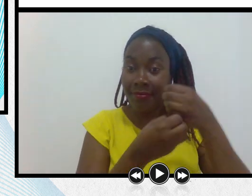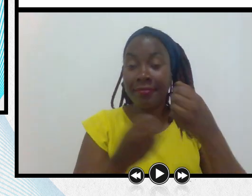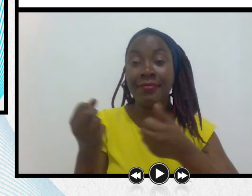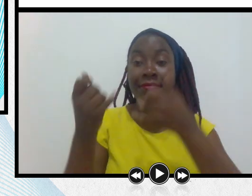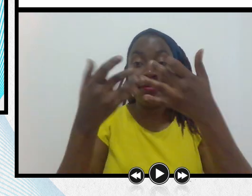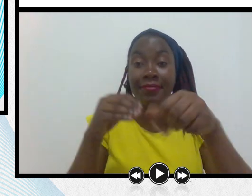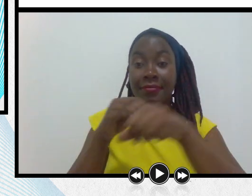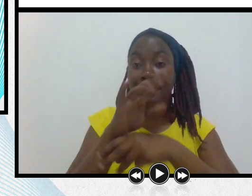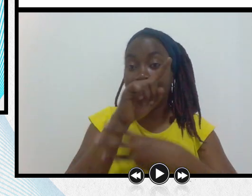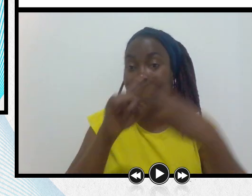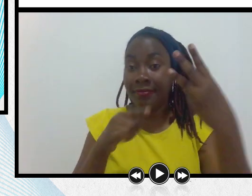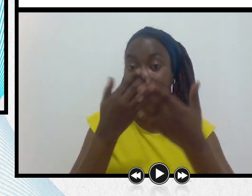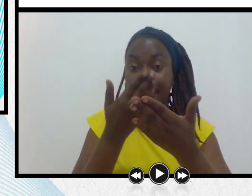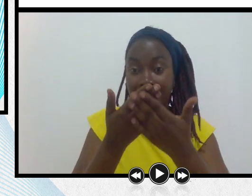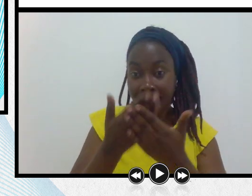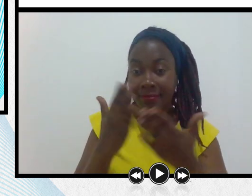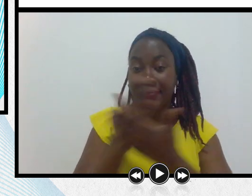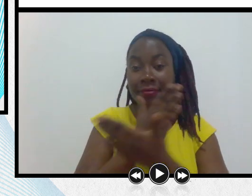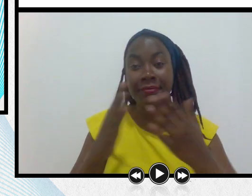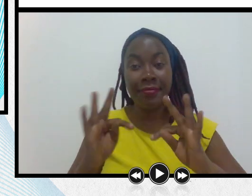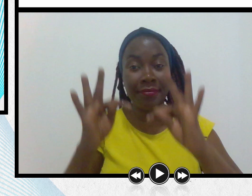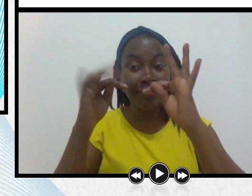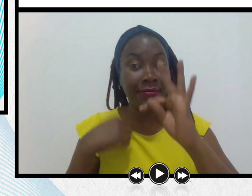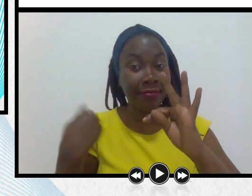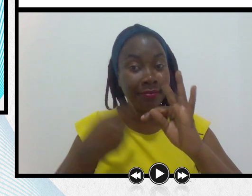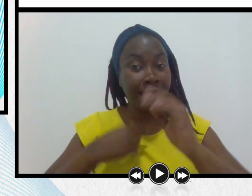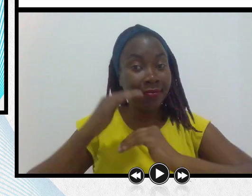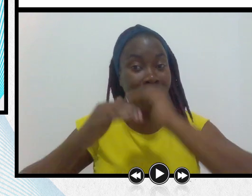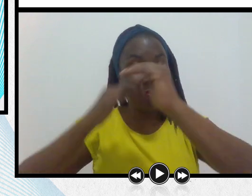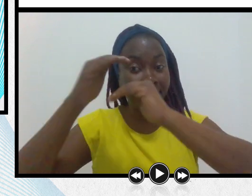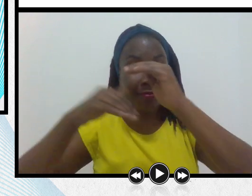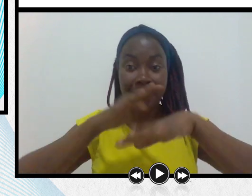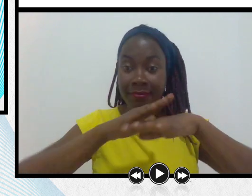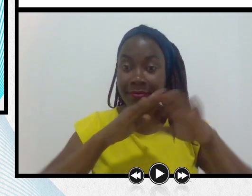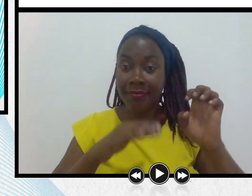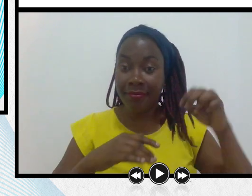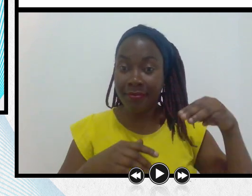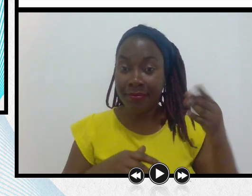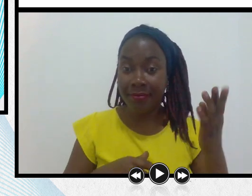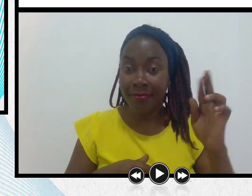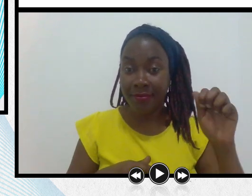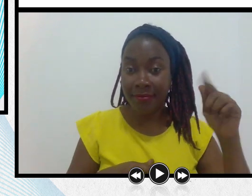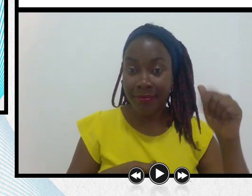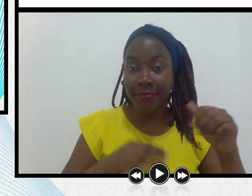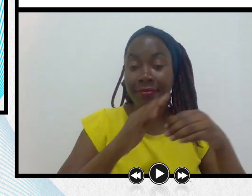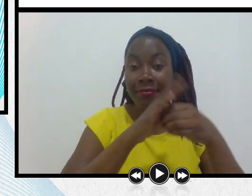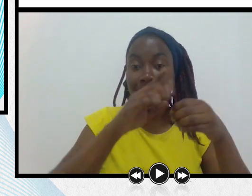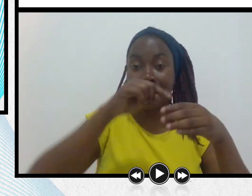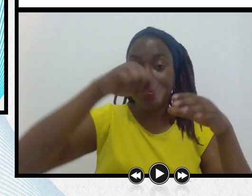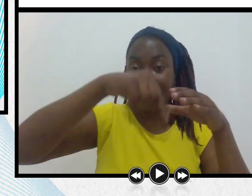3 aulas algumas tecnologias que nós desenvolvemos aqui, que são o clorador Embrapa, a fossa séptica biodigestora e o